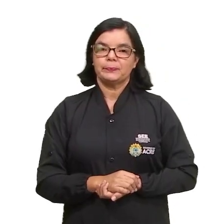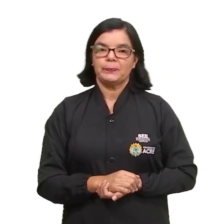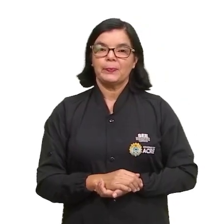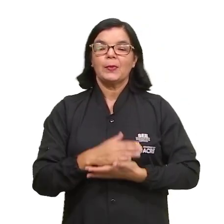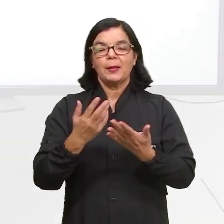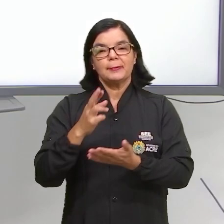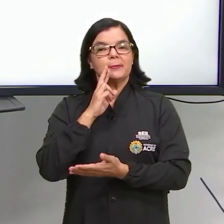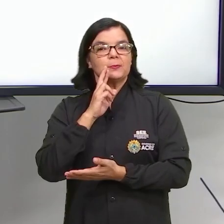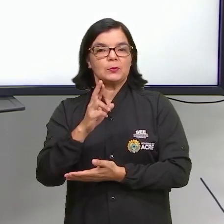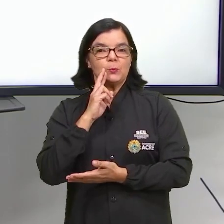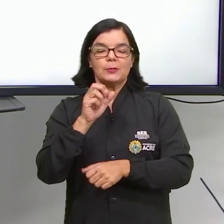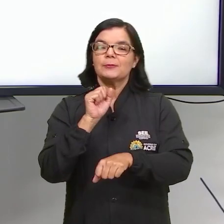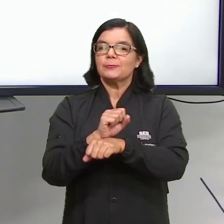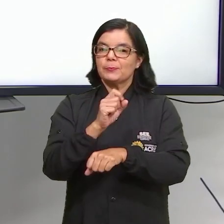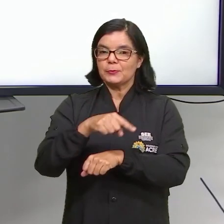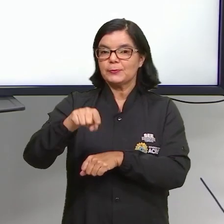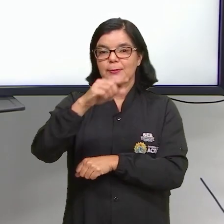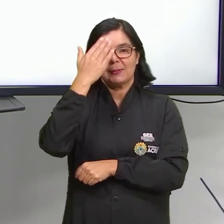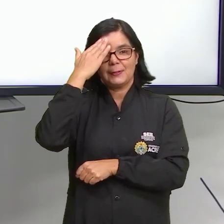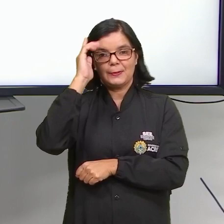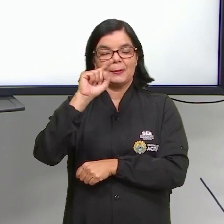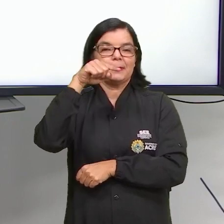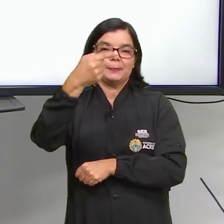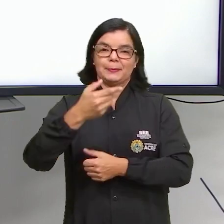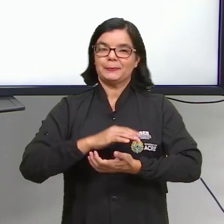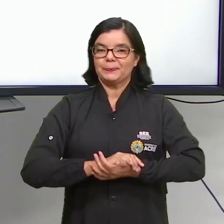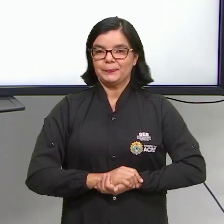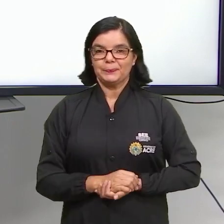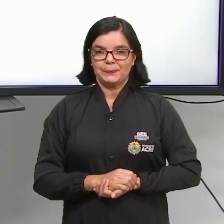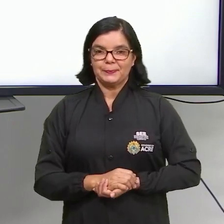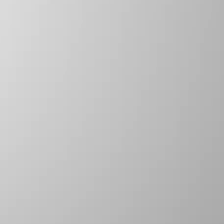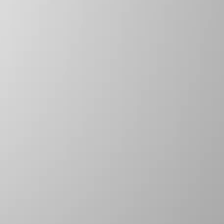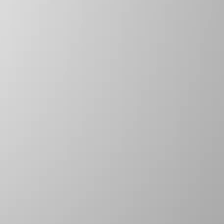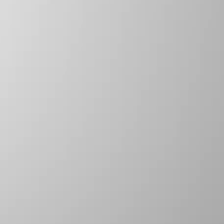Essa foi a resolução, espero que tenha entendido e até a próxima.